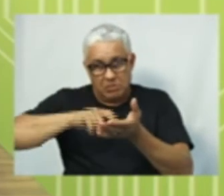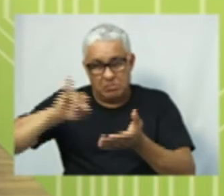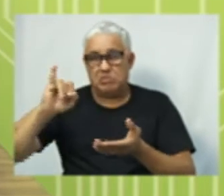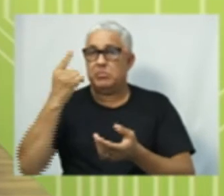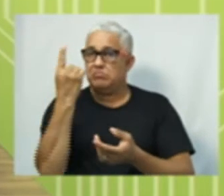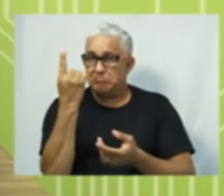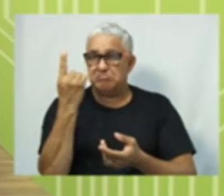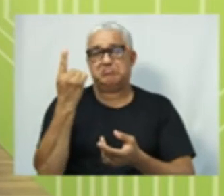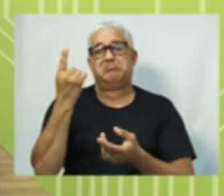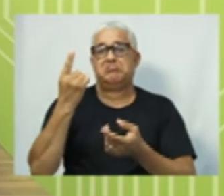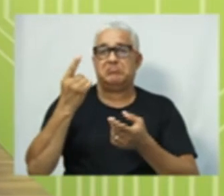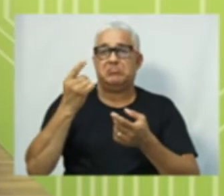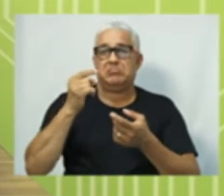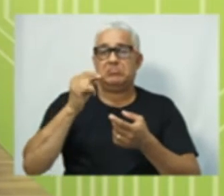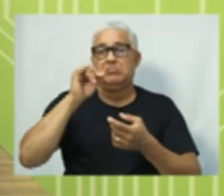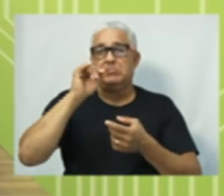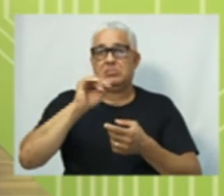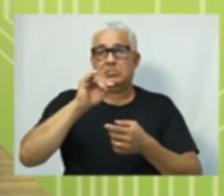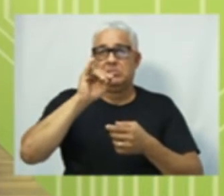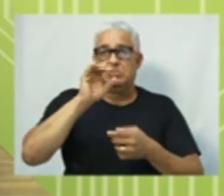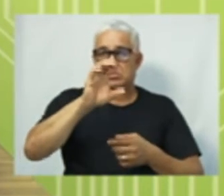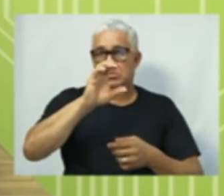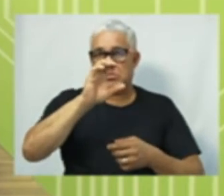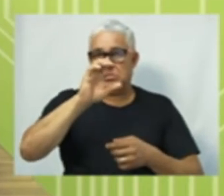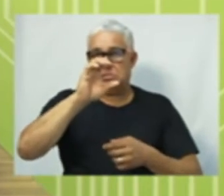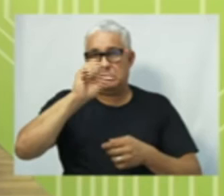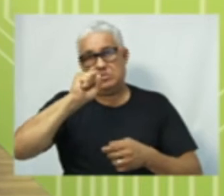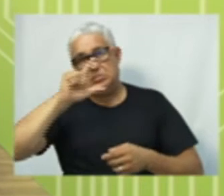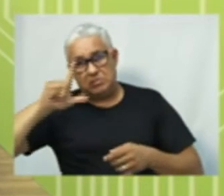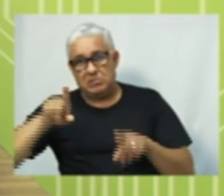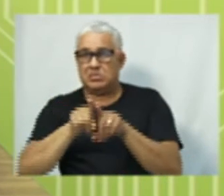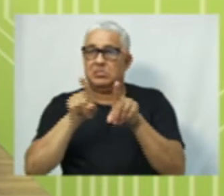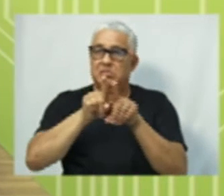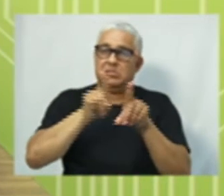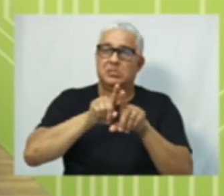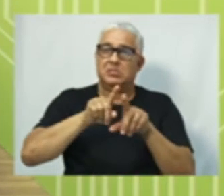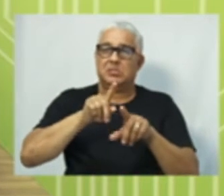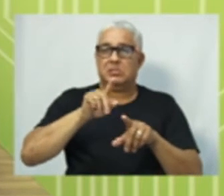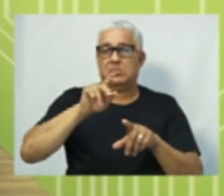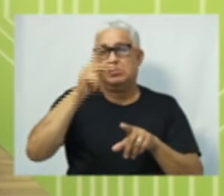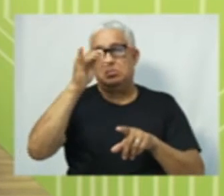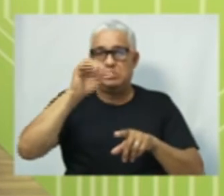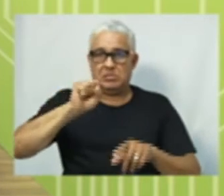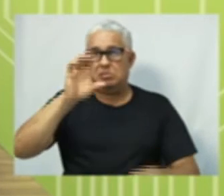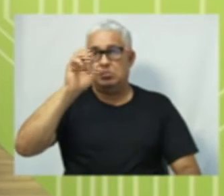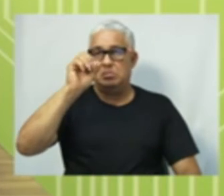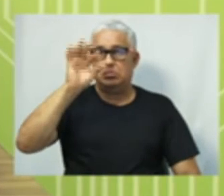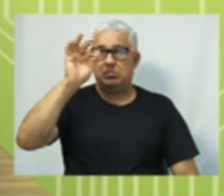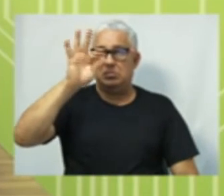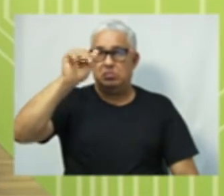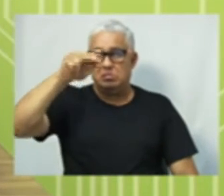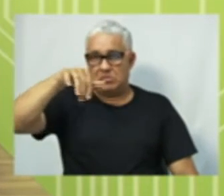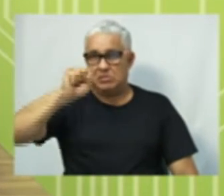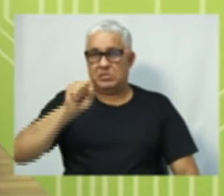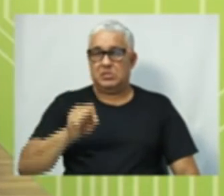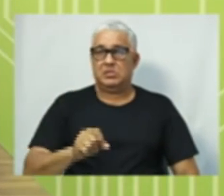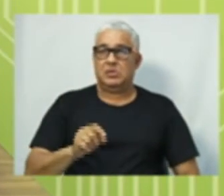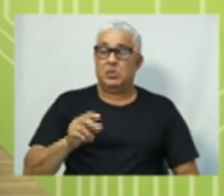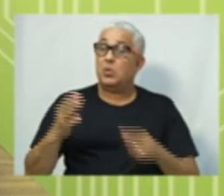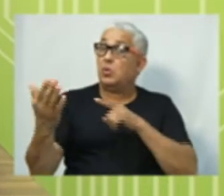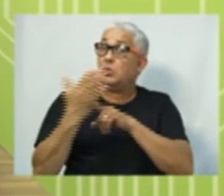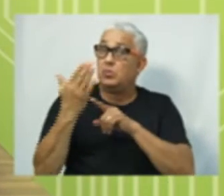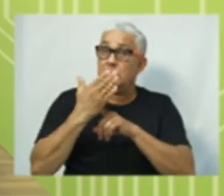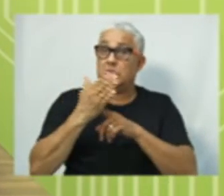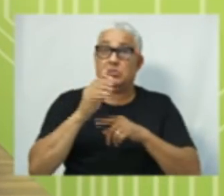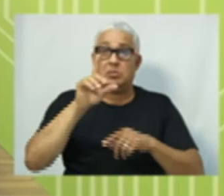alíquotas e assim por diante. Antes de mais nada, professor, essas alíquotas que o senhor mostrou são fixas? Não.